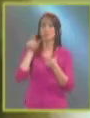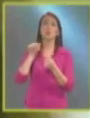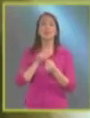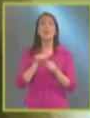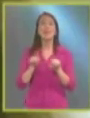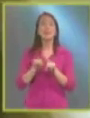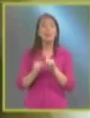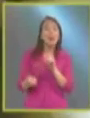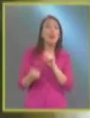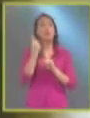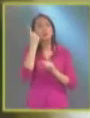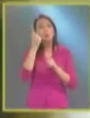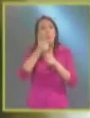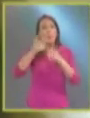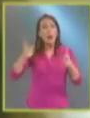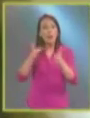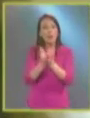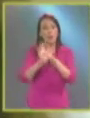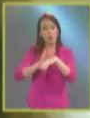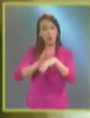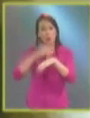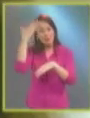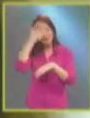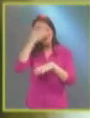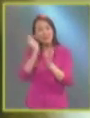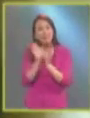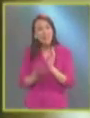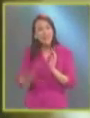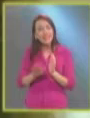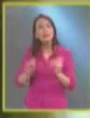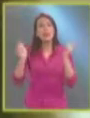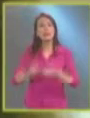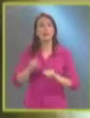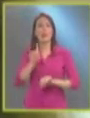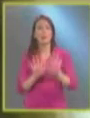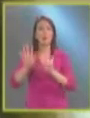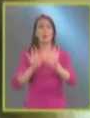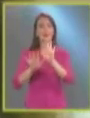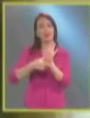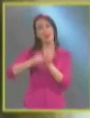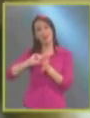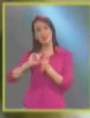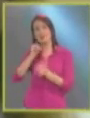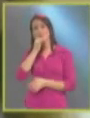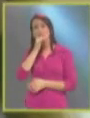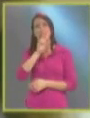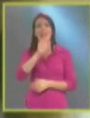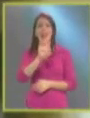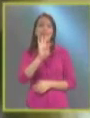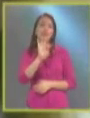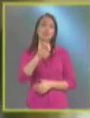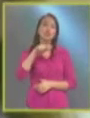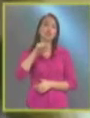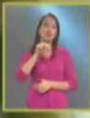absurdo é que a maioria das doenças que causam cegueira infantil, elas são preveníveis, né? Como o caso da retinopatia da